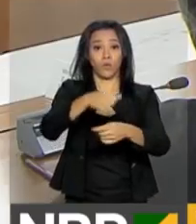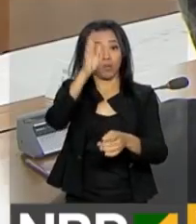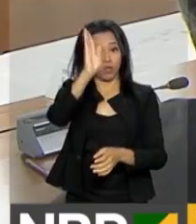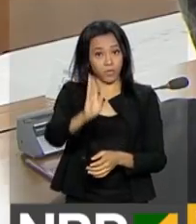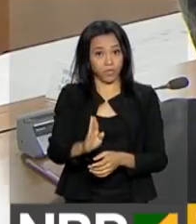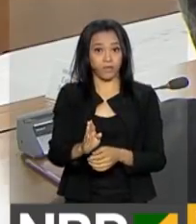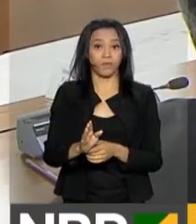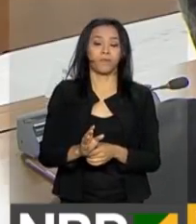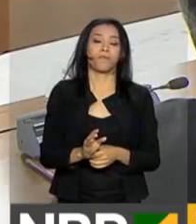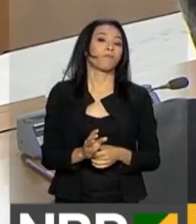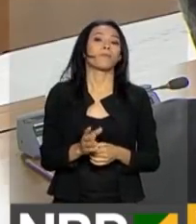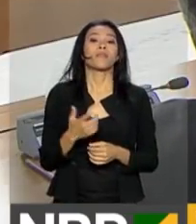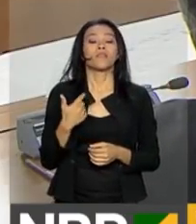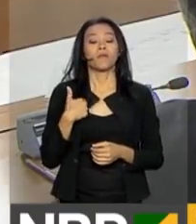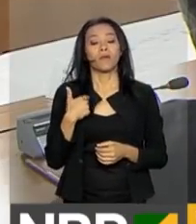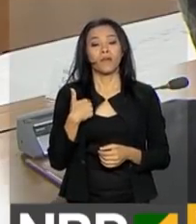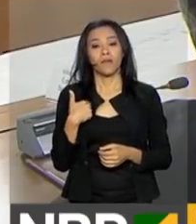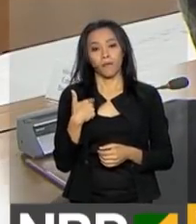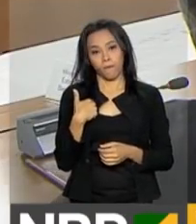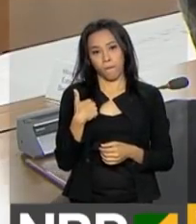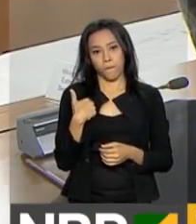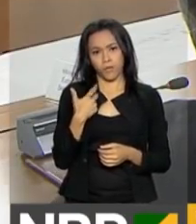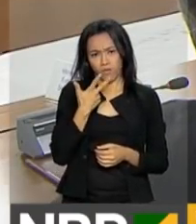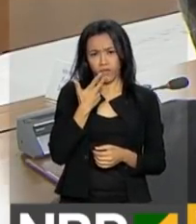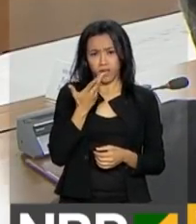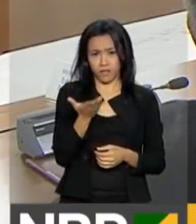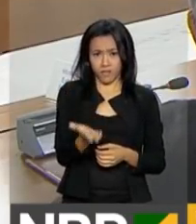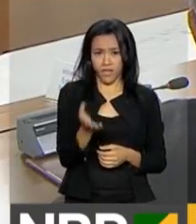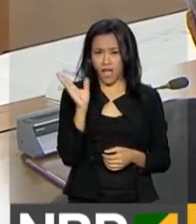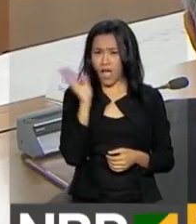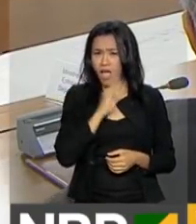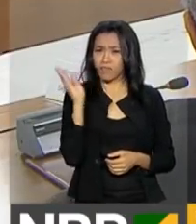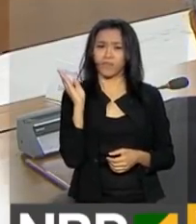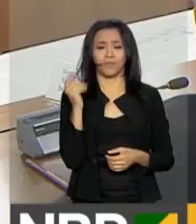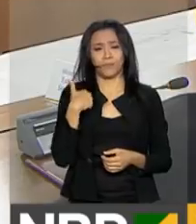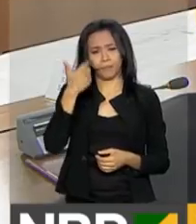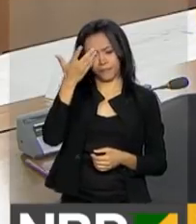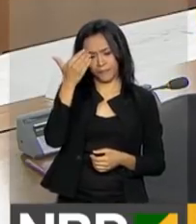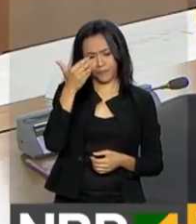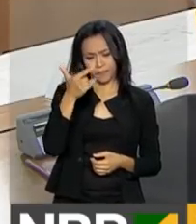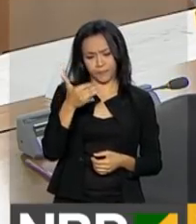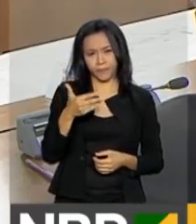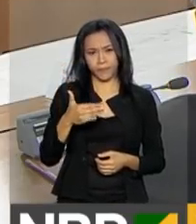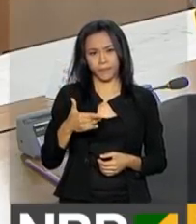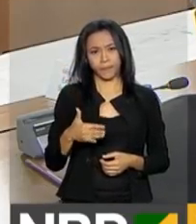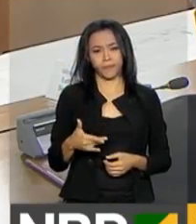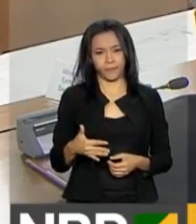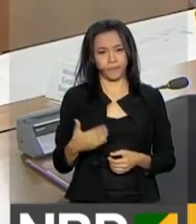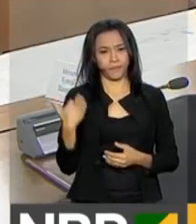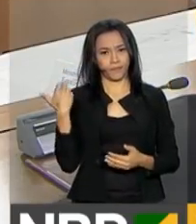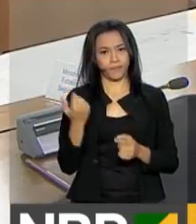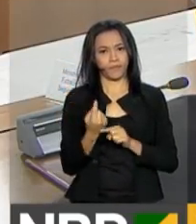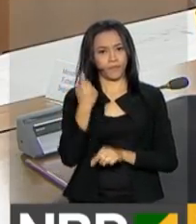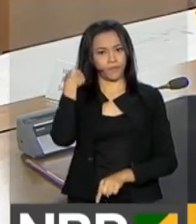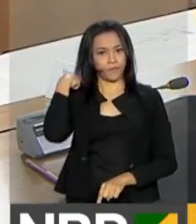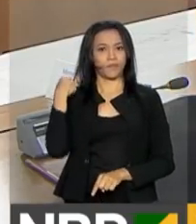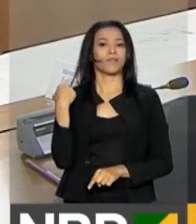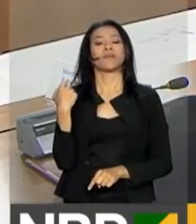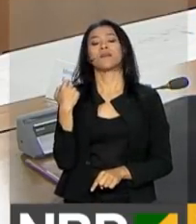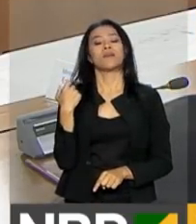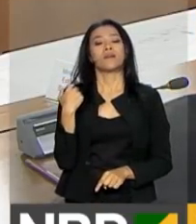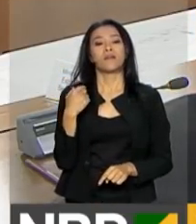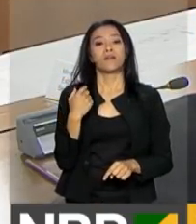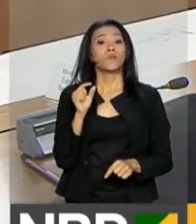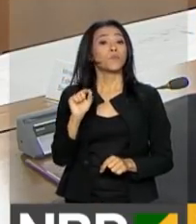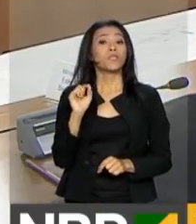eu estou dando estudando aqui rápidos rápido né roteiro